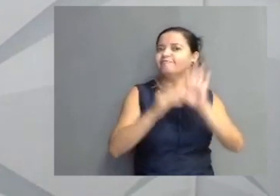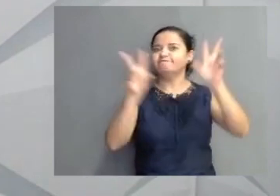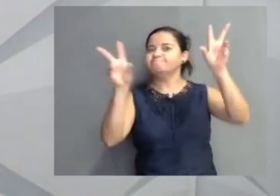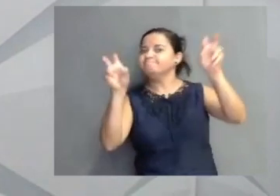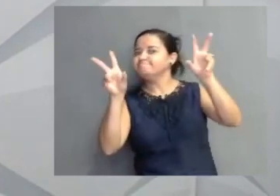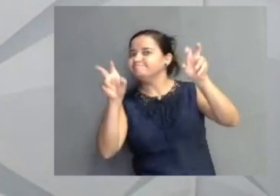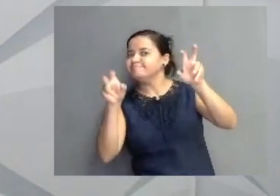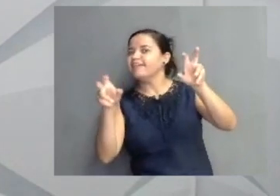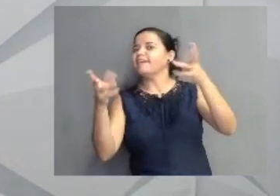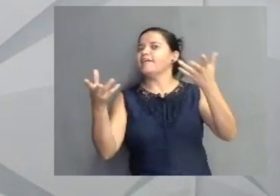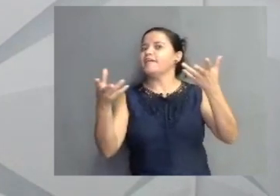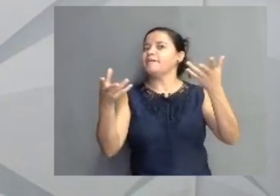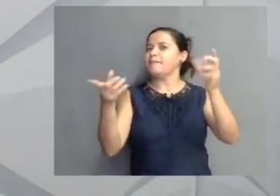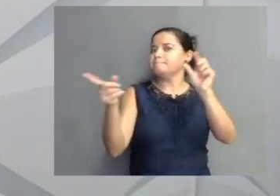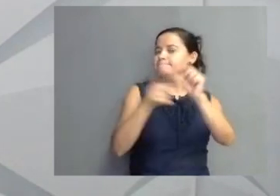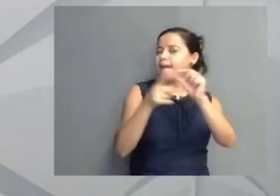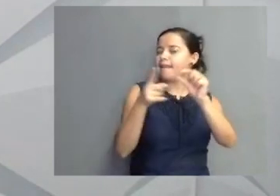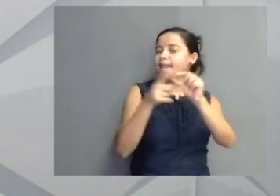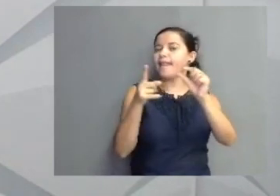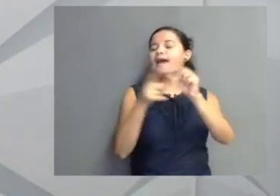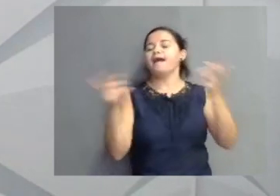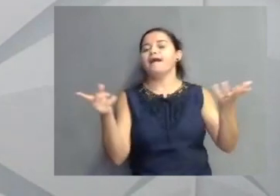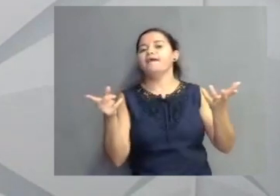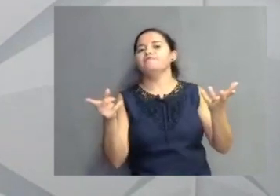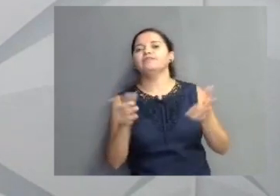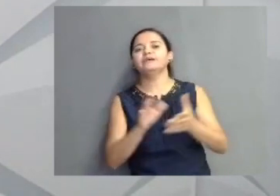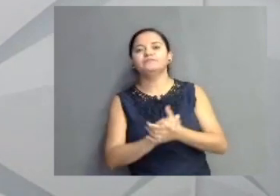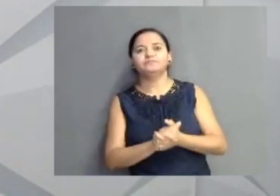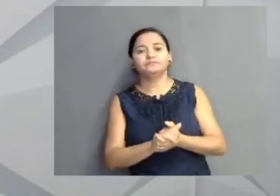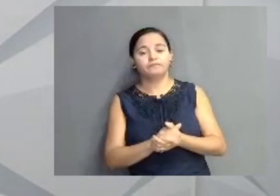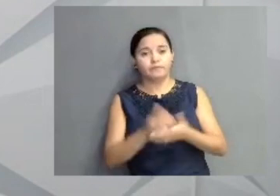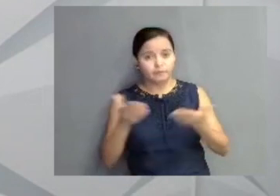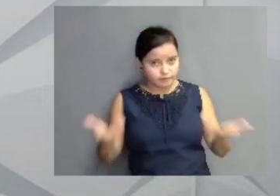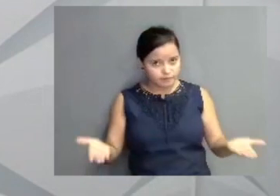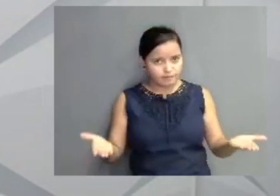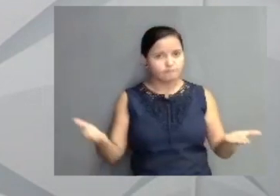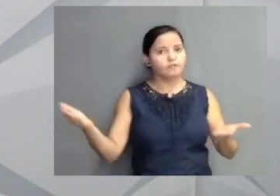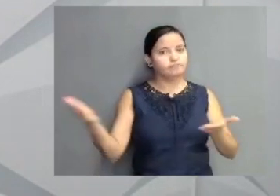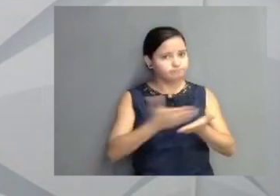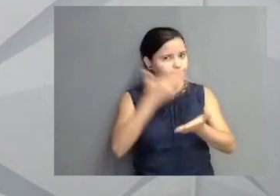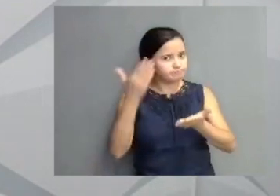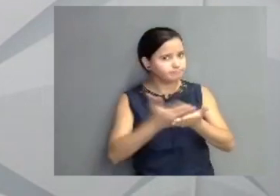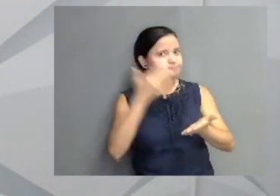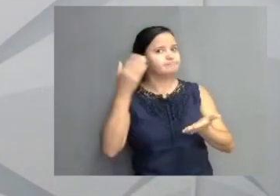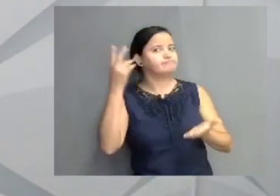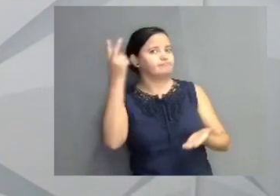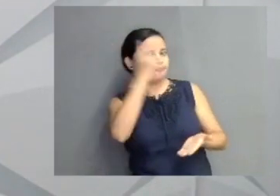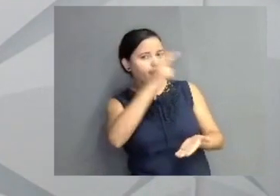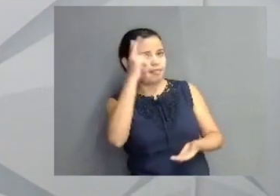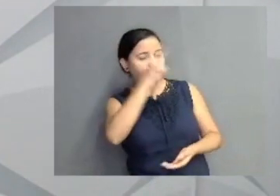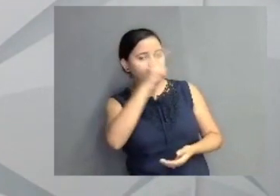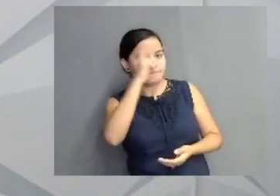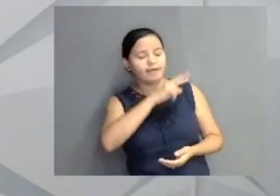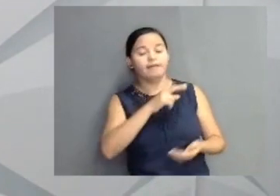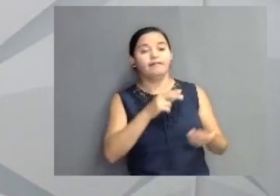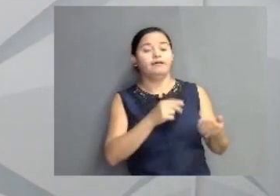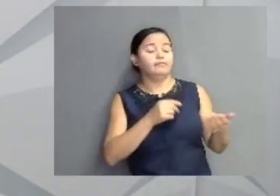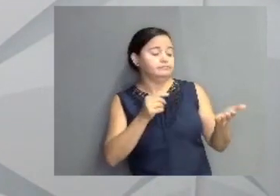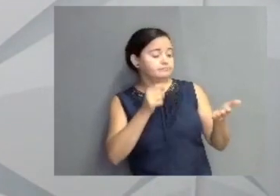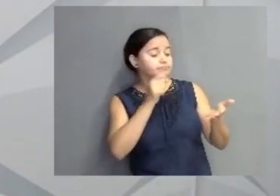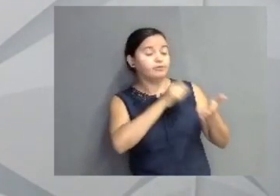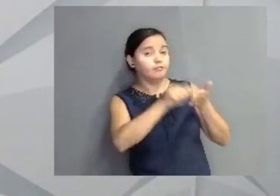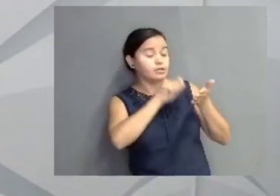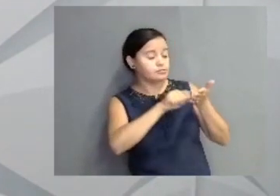temas, com algumas palavras, Então, revisar esse material, revisar essas anotações